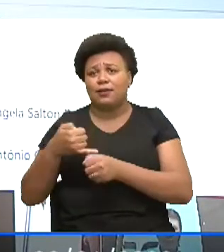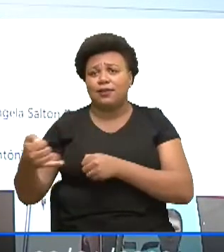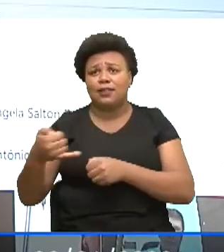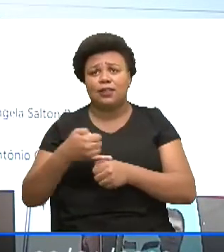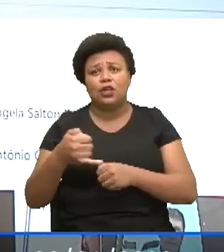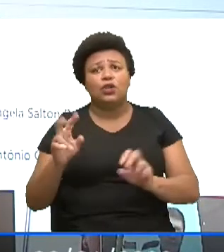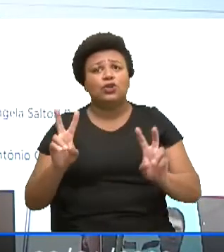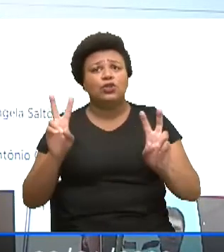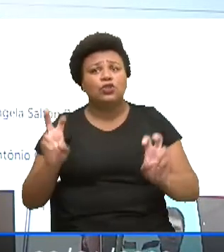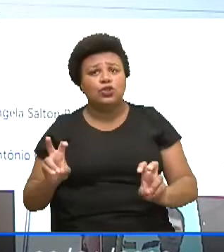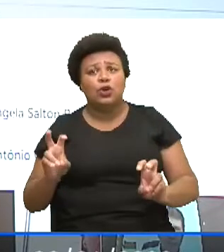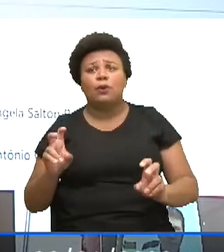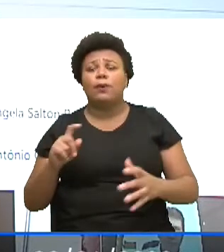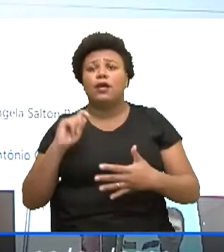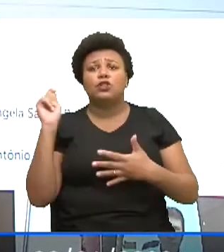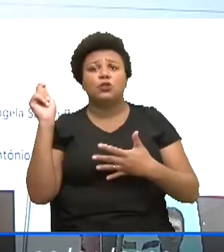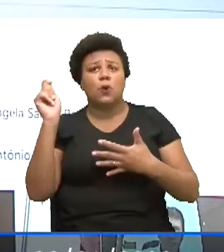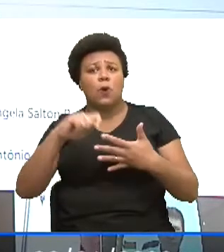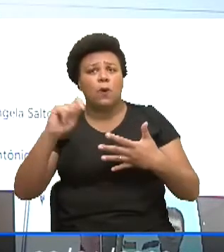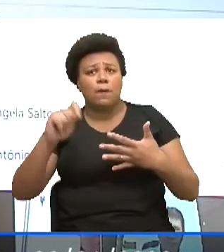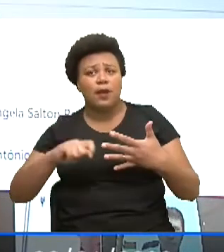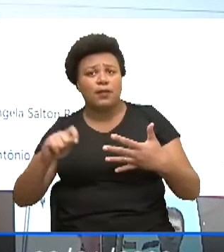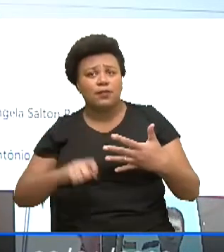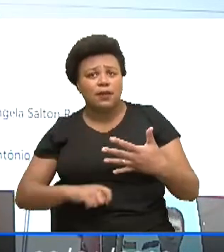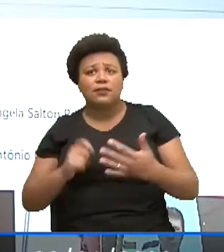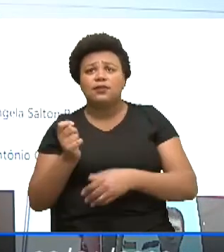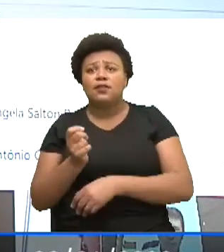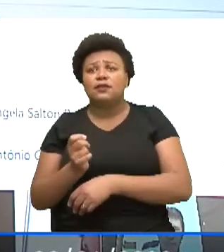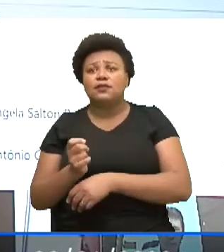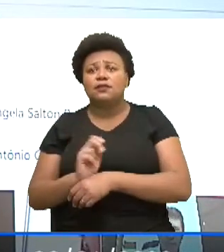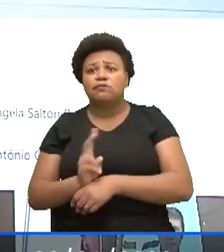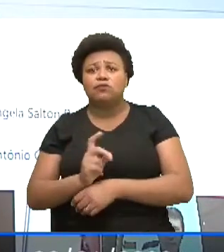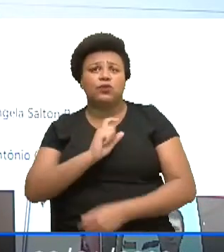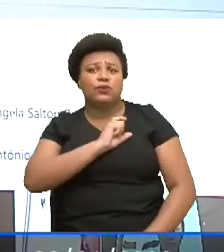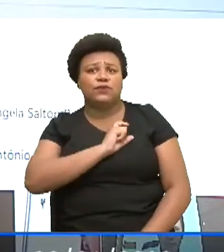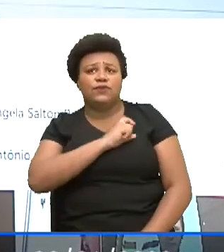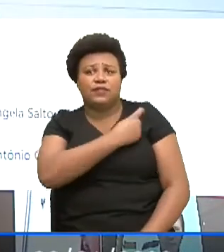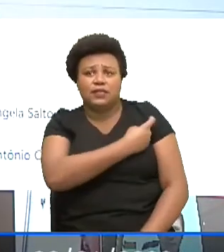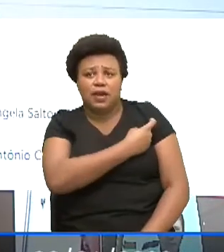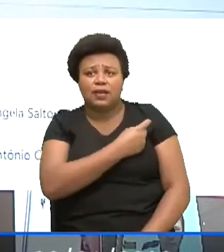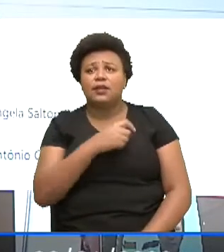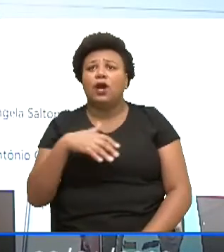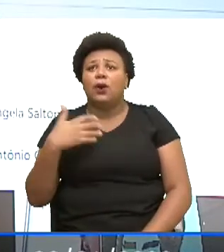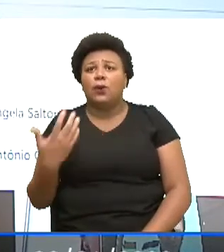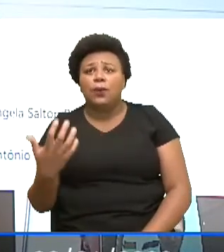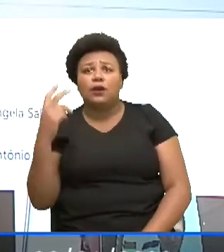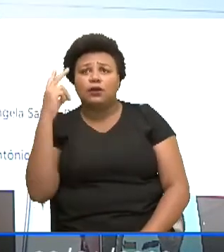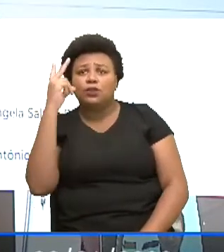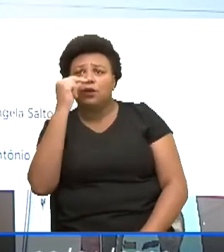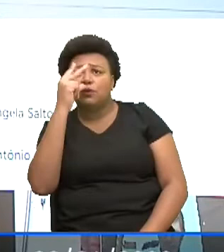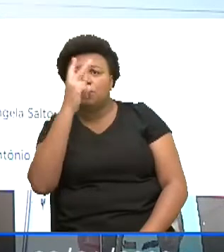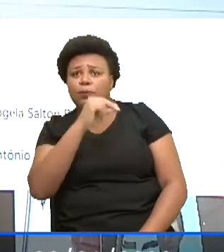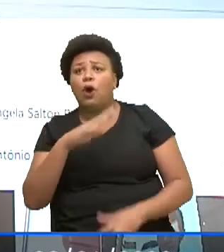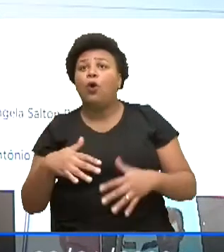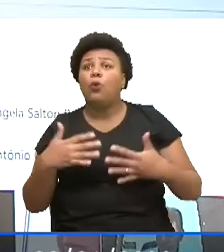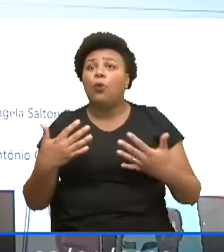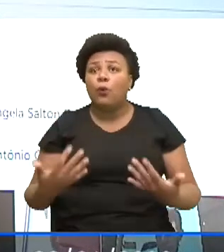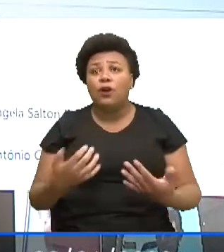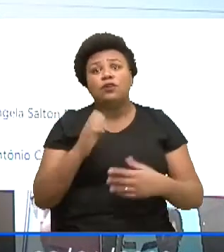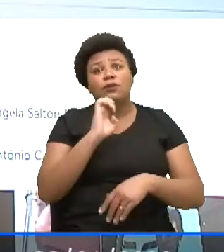em relação às competências das fiscalizações, quando é municipal, quando é